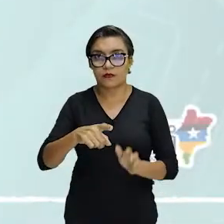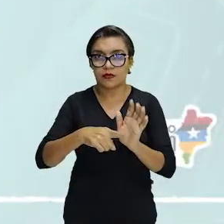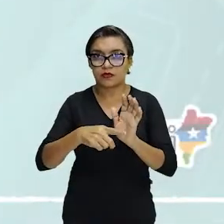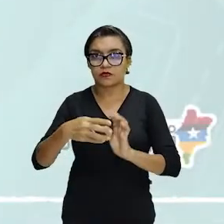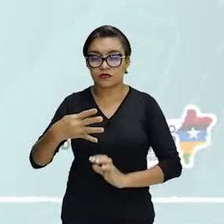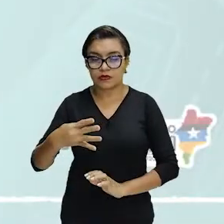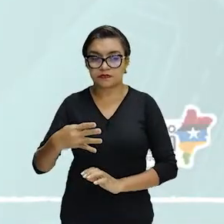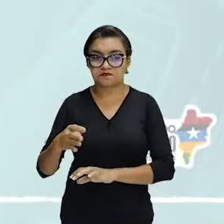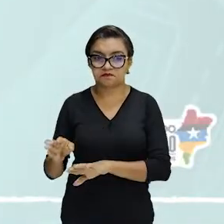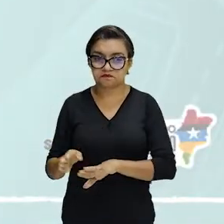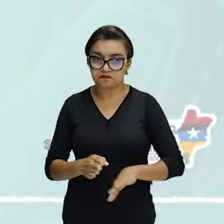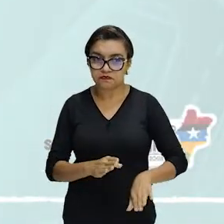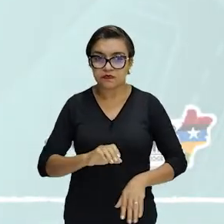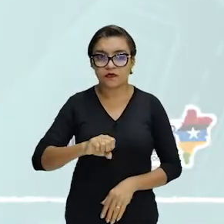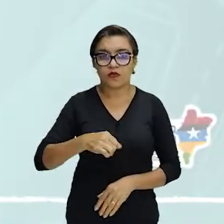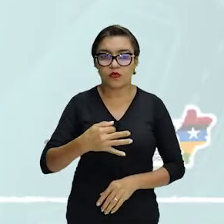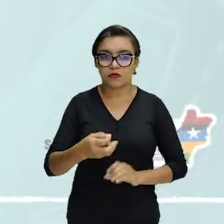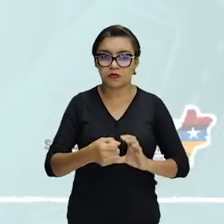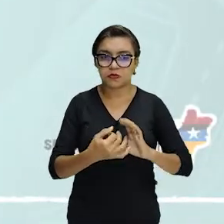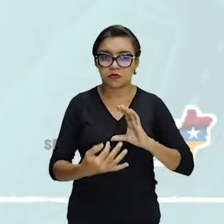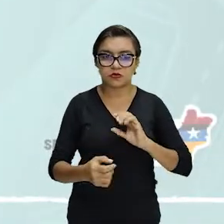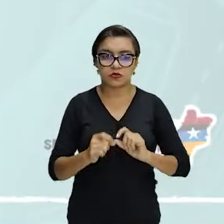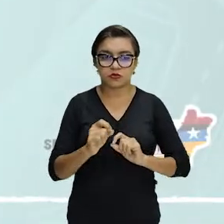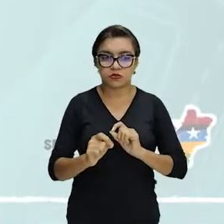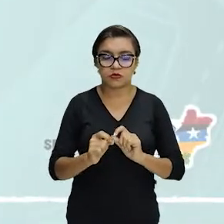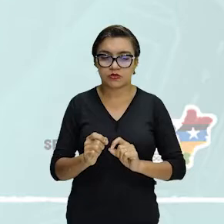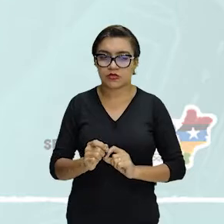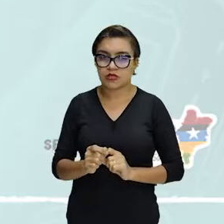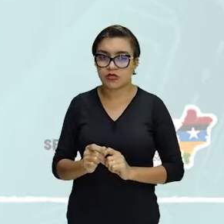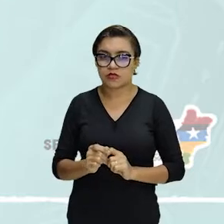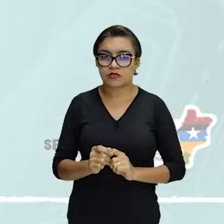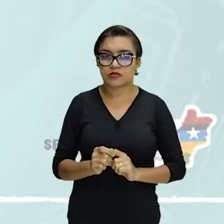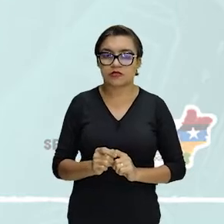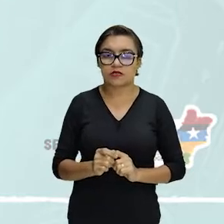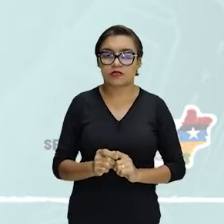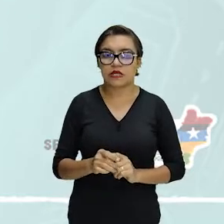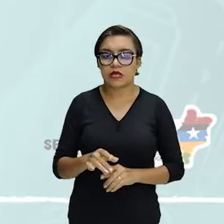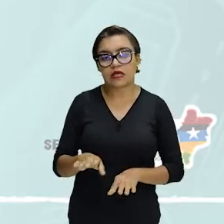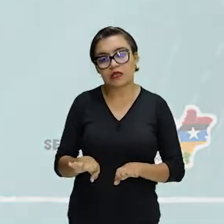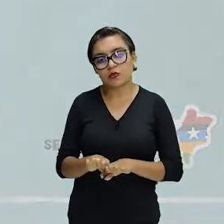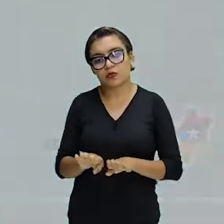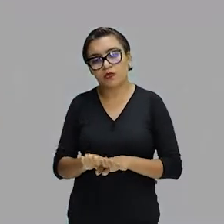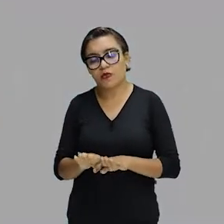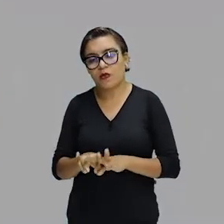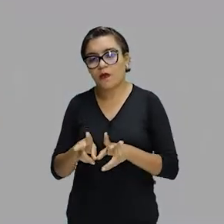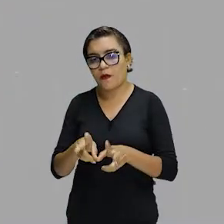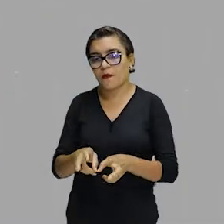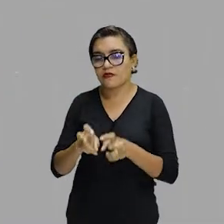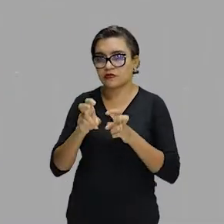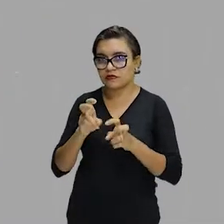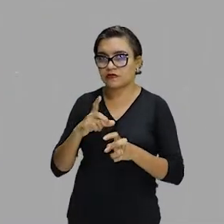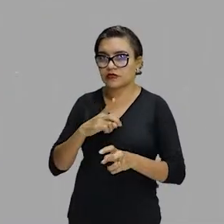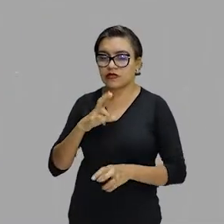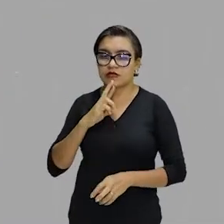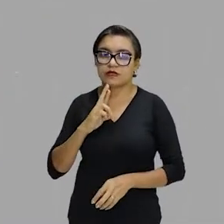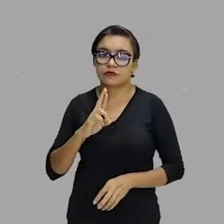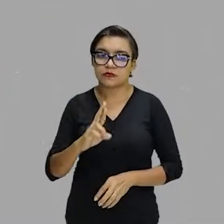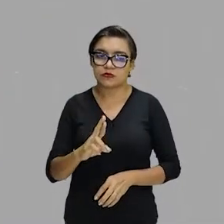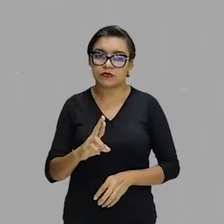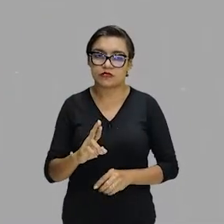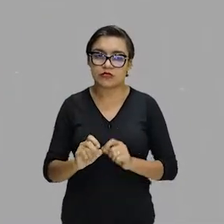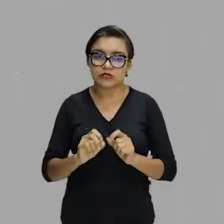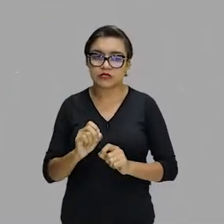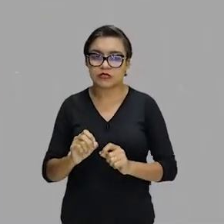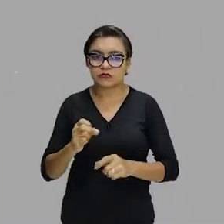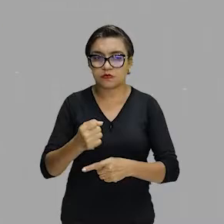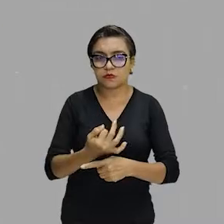Vamos para a próxima propriedade. Agora eu tenho a distributiva da potenciação. Observa que eu tenho um produto dentro do expoente